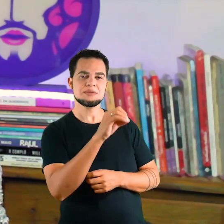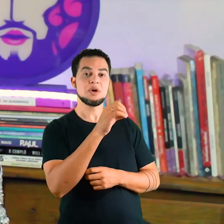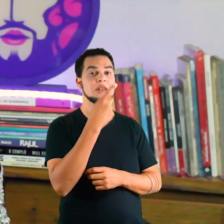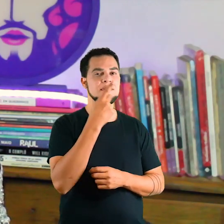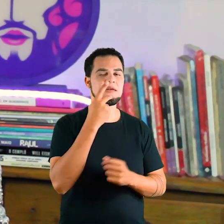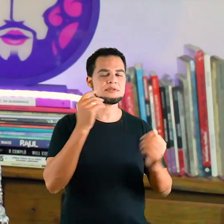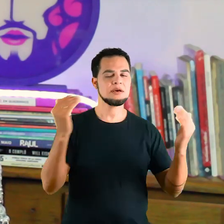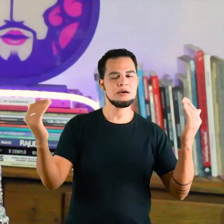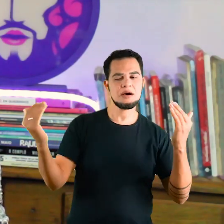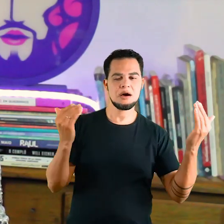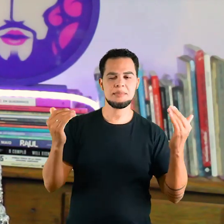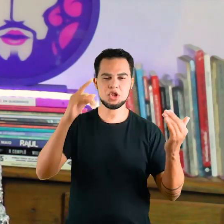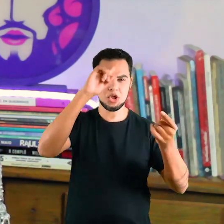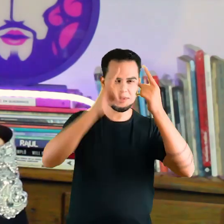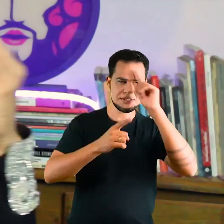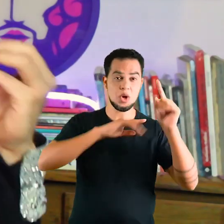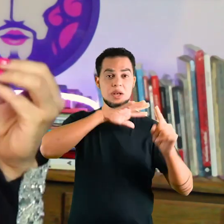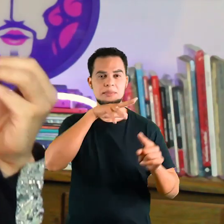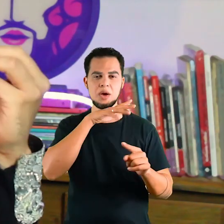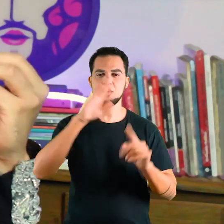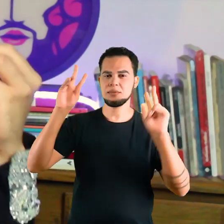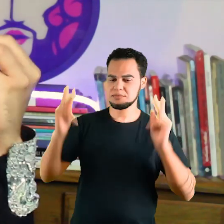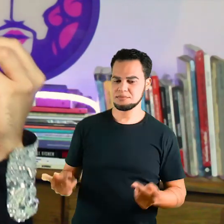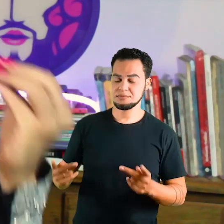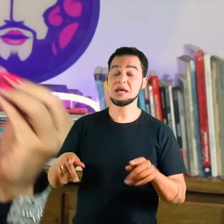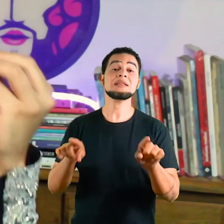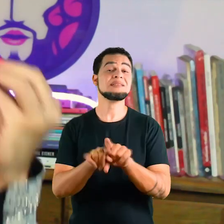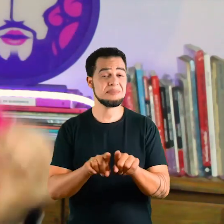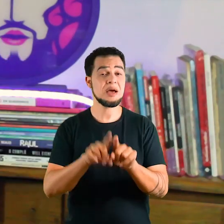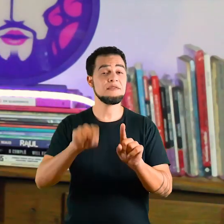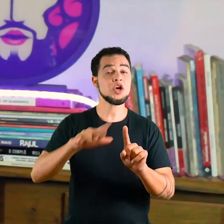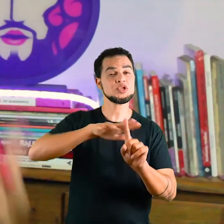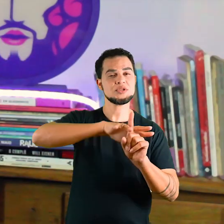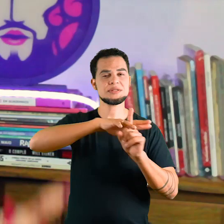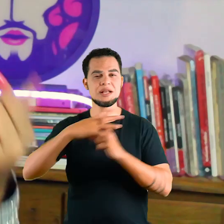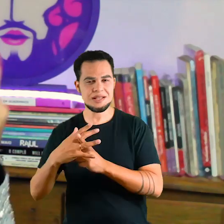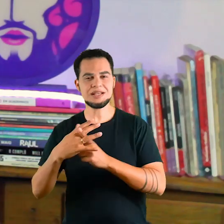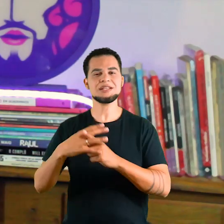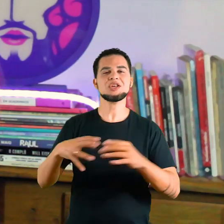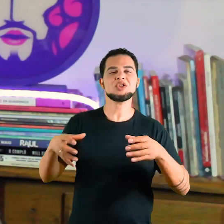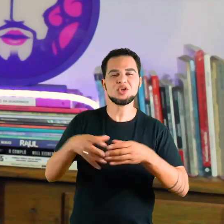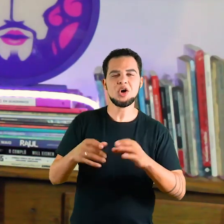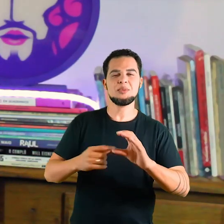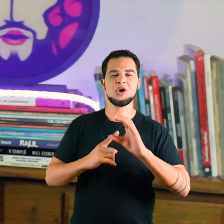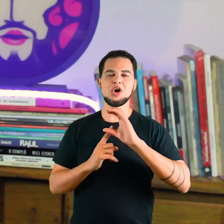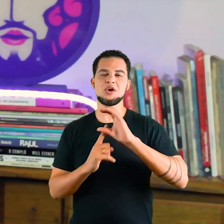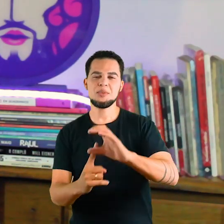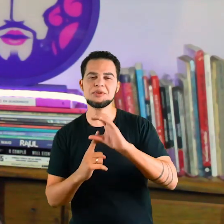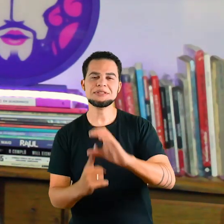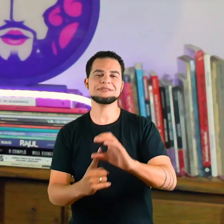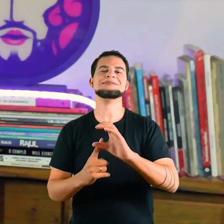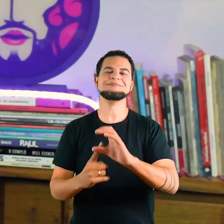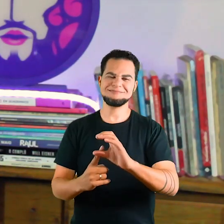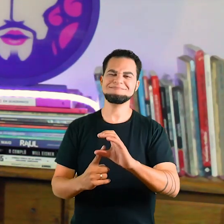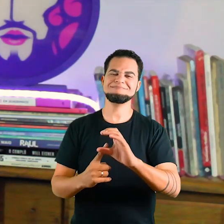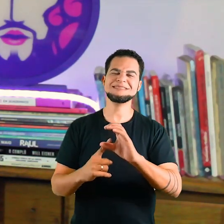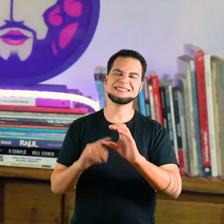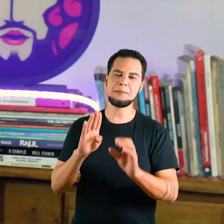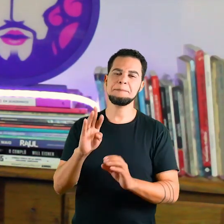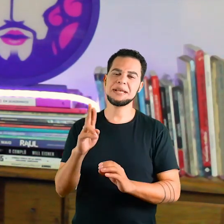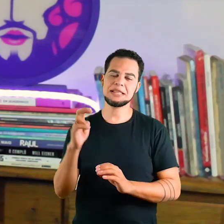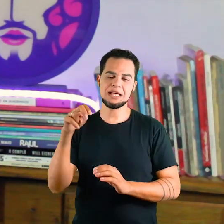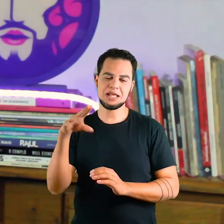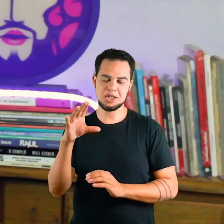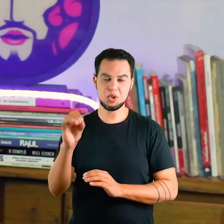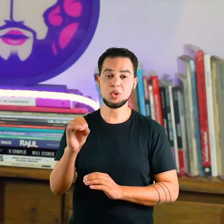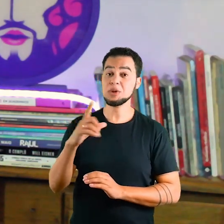entre dominação animal e humana. Ela também foi socialista do Partido Comunista Britânico. Tem um texto bom